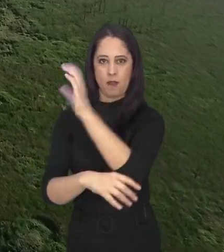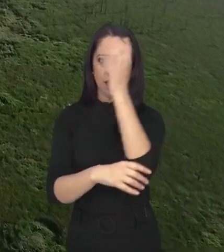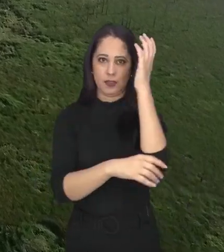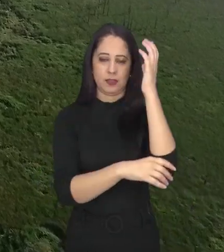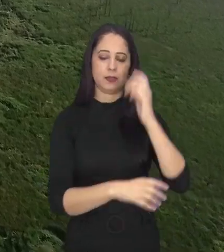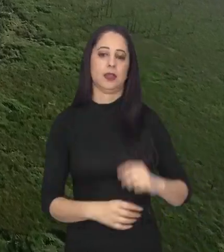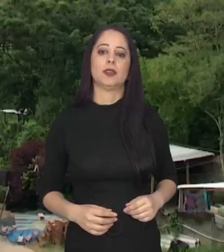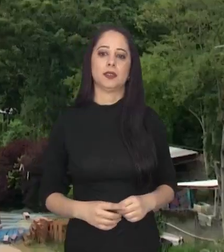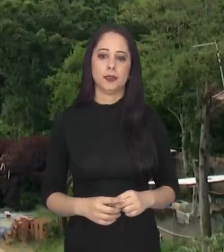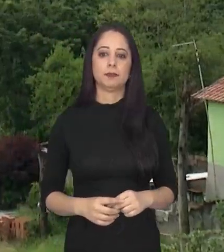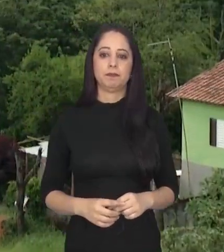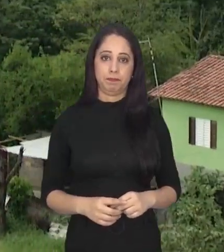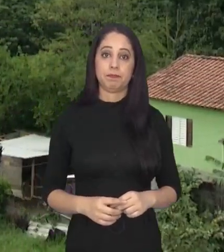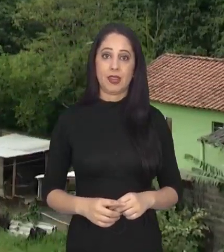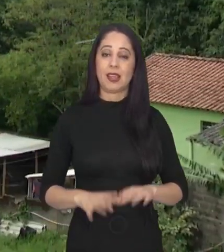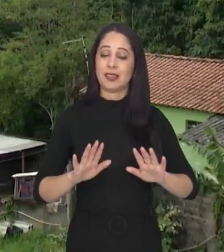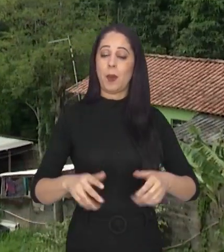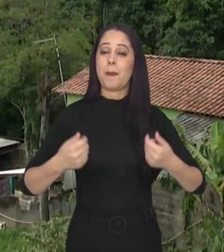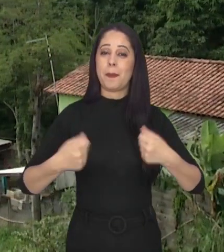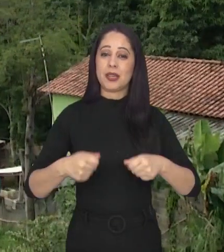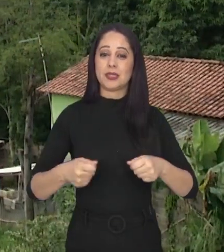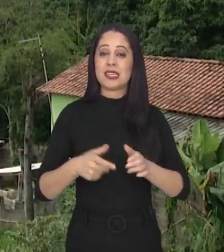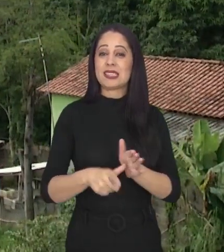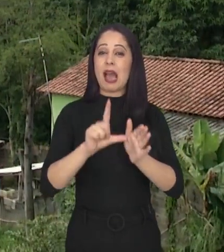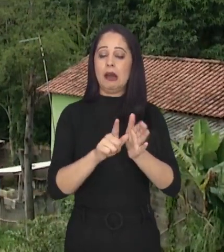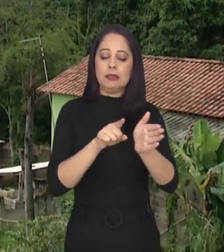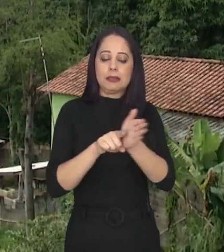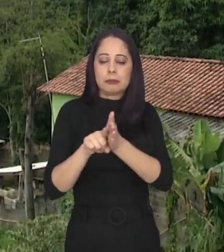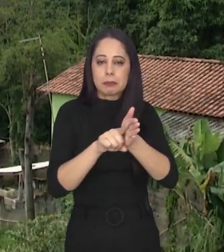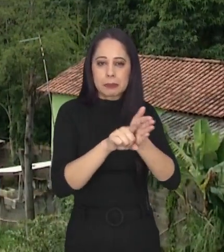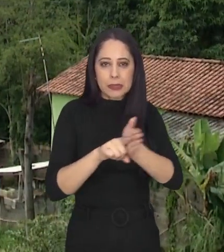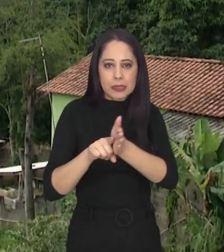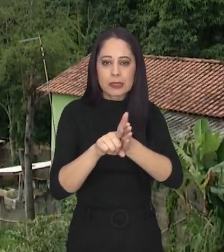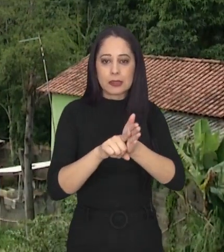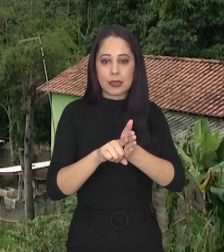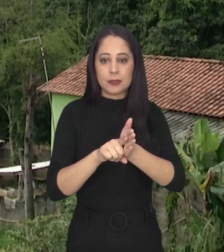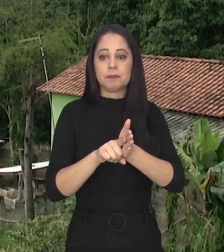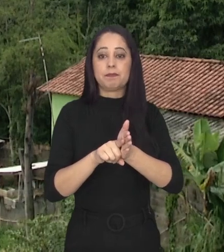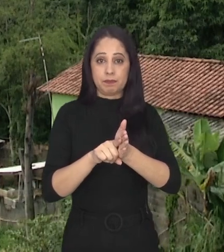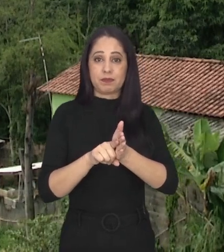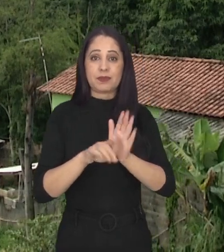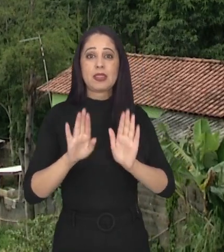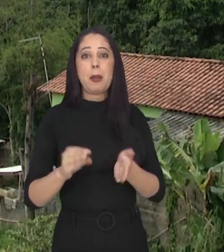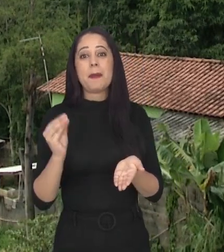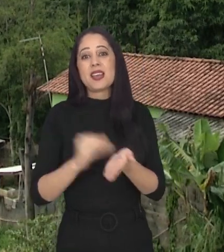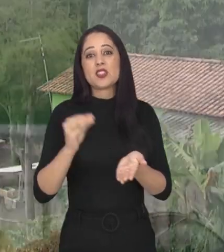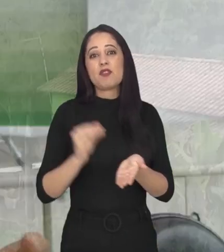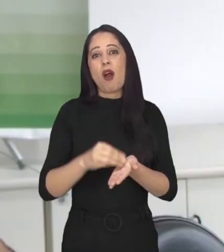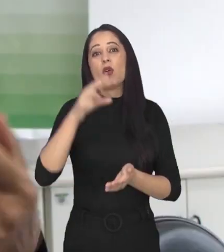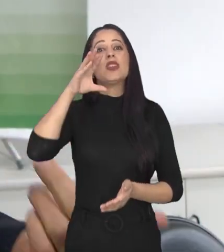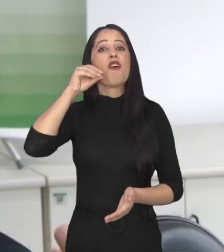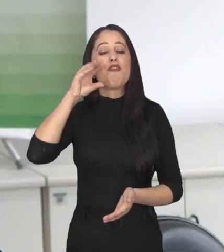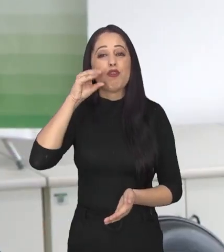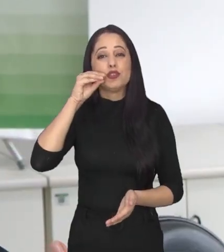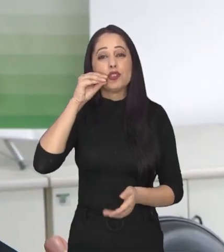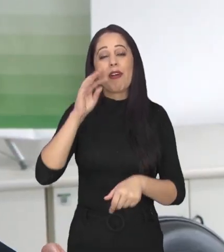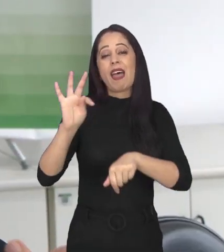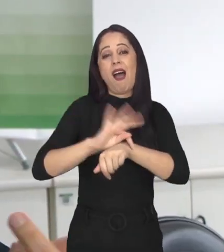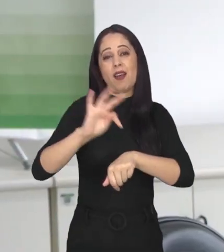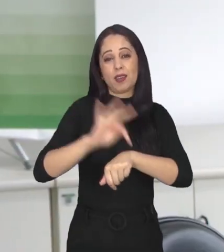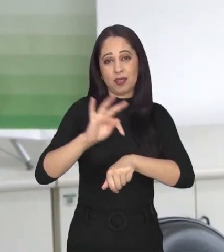preservação permanente. Nesses casos, são necessários estudos de viabilidade. A falta de corpo técnico, ou seja, mais